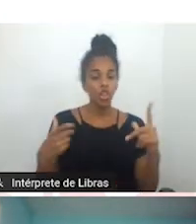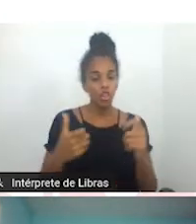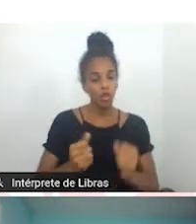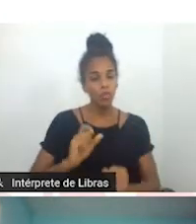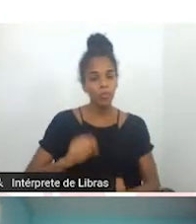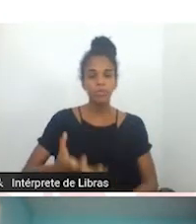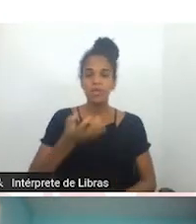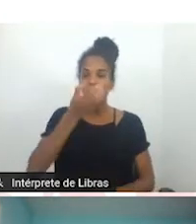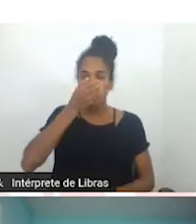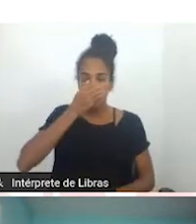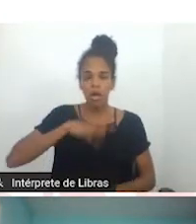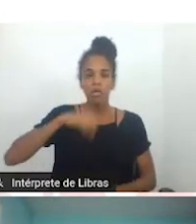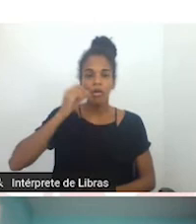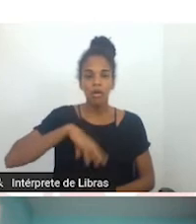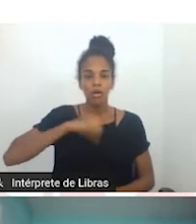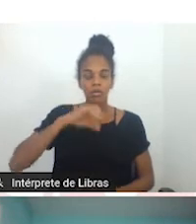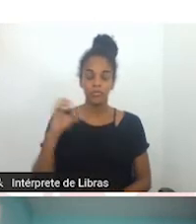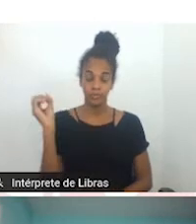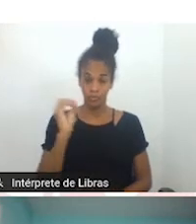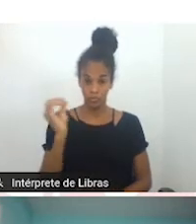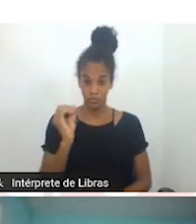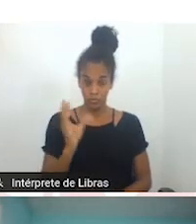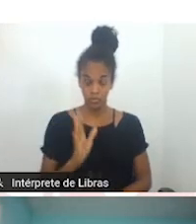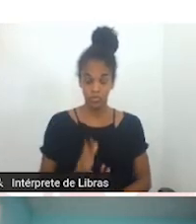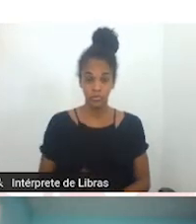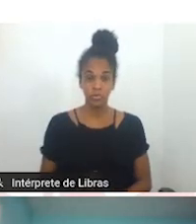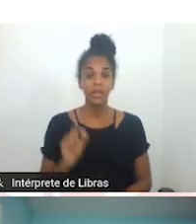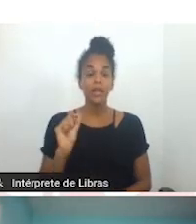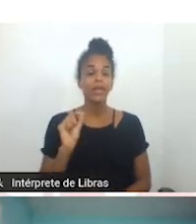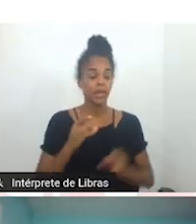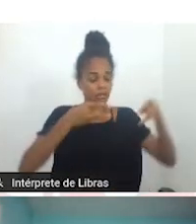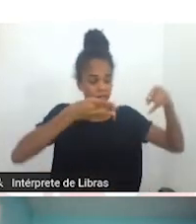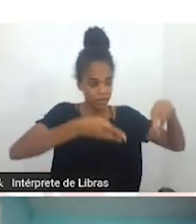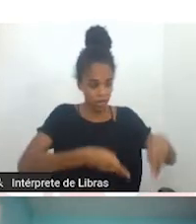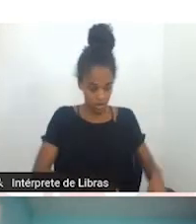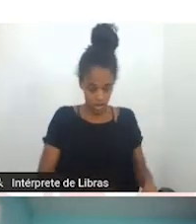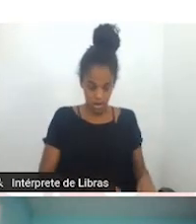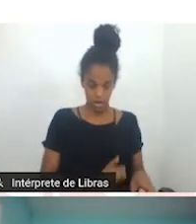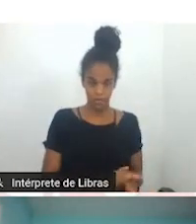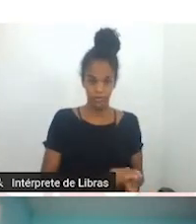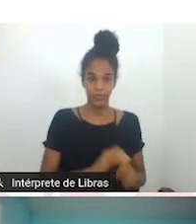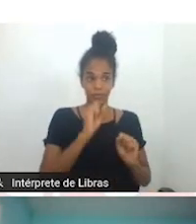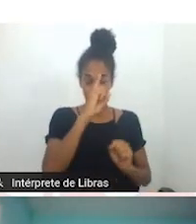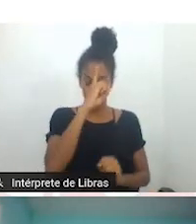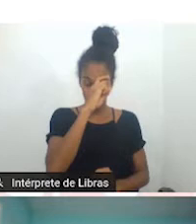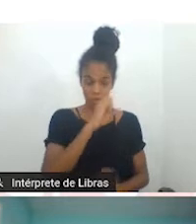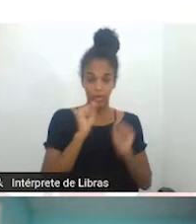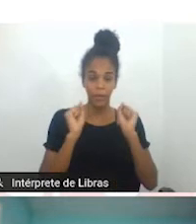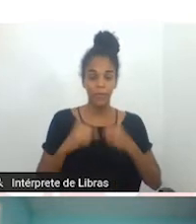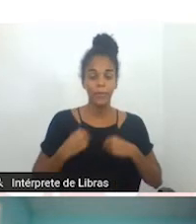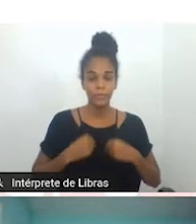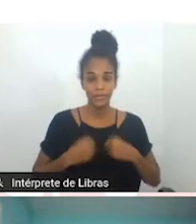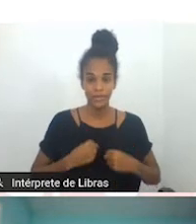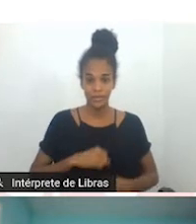suporte de O2, já vi que não, né? Mas quem é que eu vou internar que vai precisar de suporte? Todo mundo que estiver se saturando em ambiente menor que 94 vai precisar de suporte de